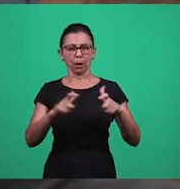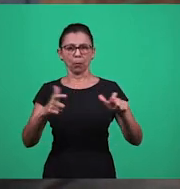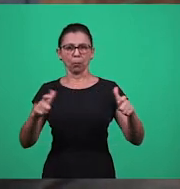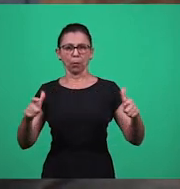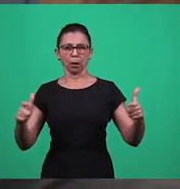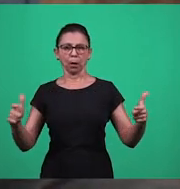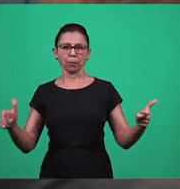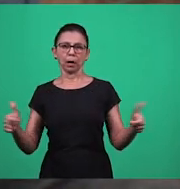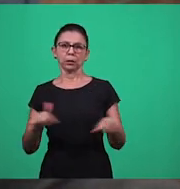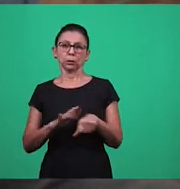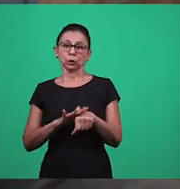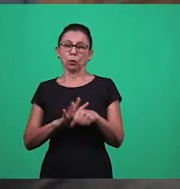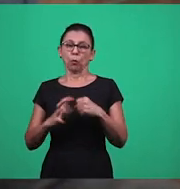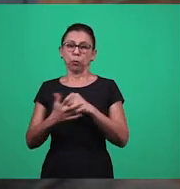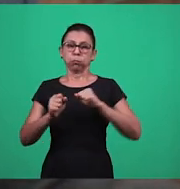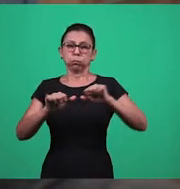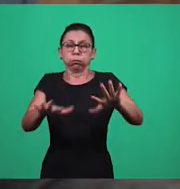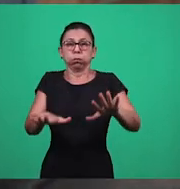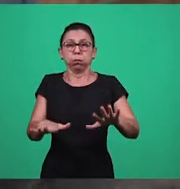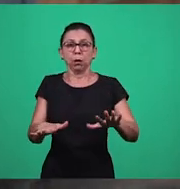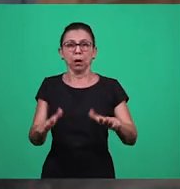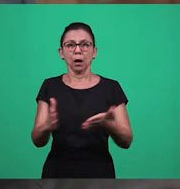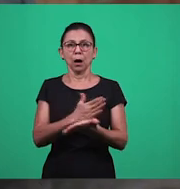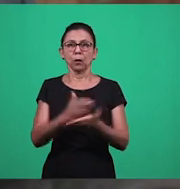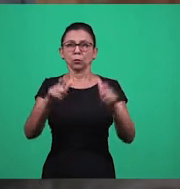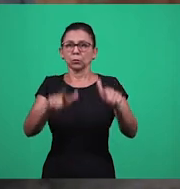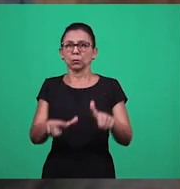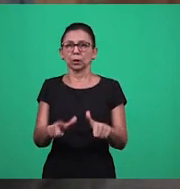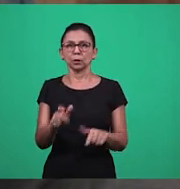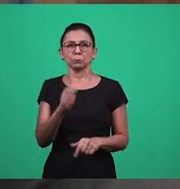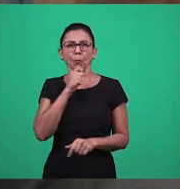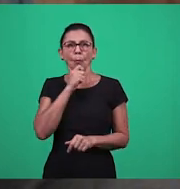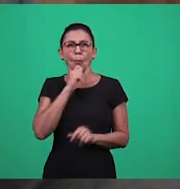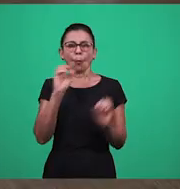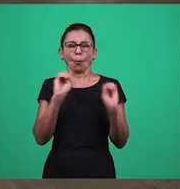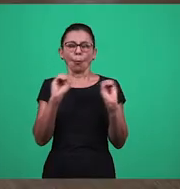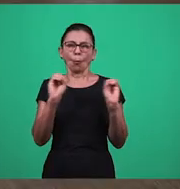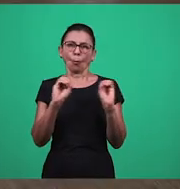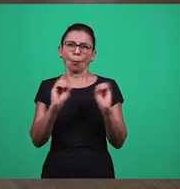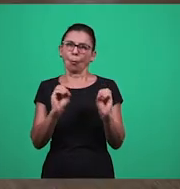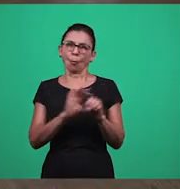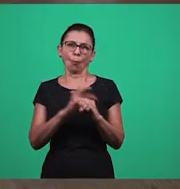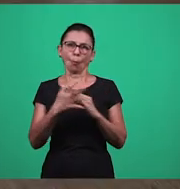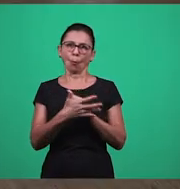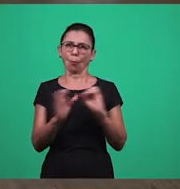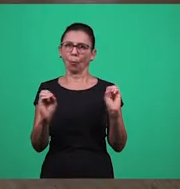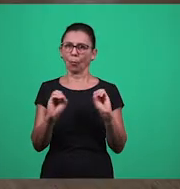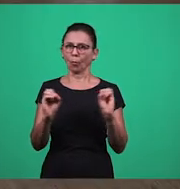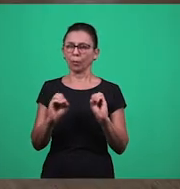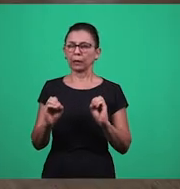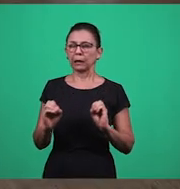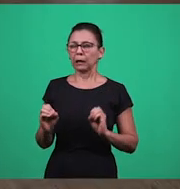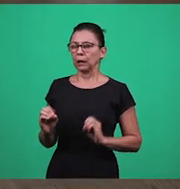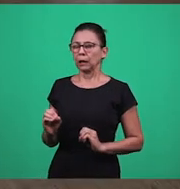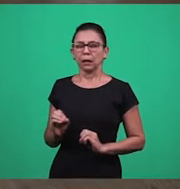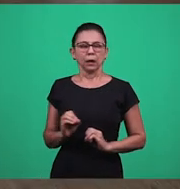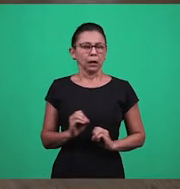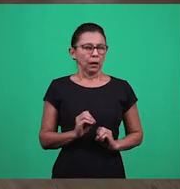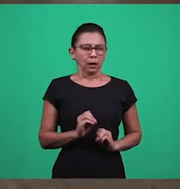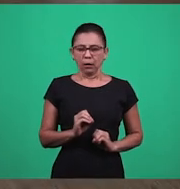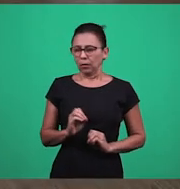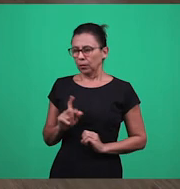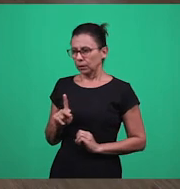pessoas doentes e em cidades onde a doença não chegou ainda. Muito bem. Nós temos um